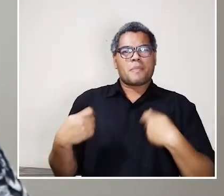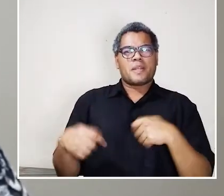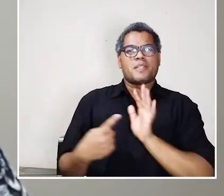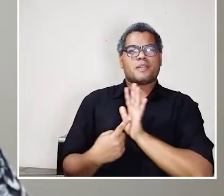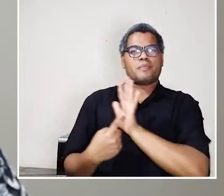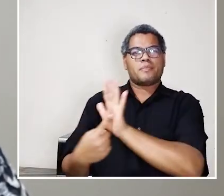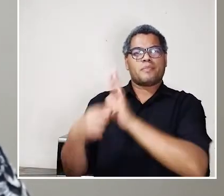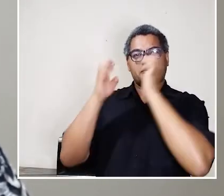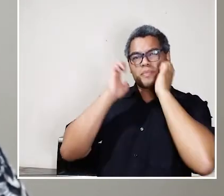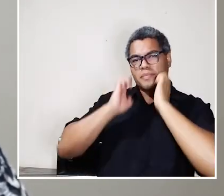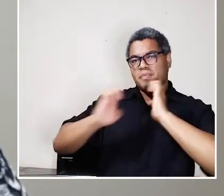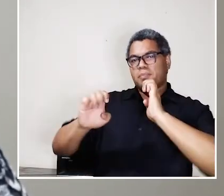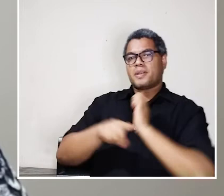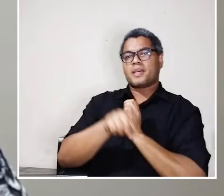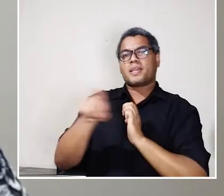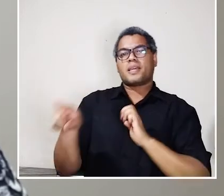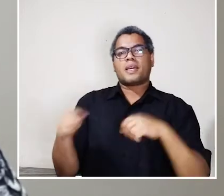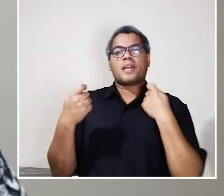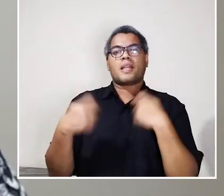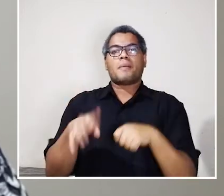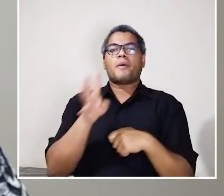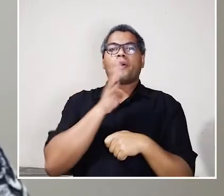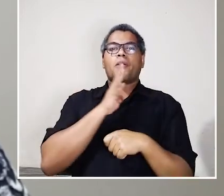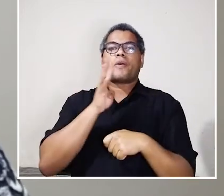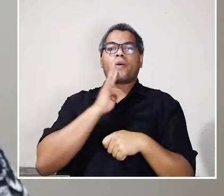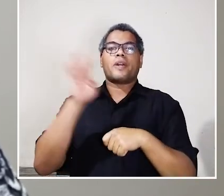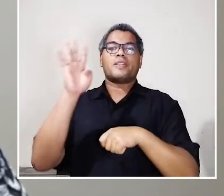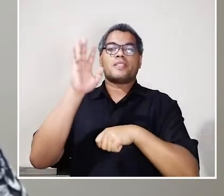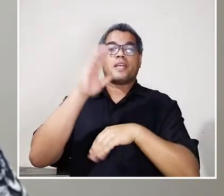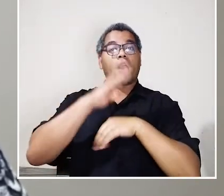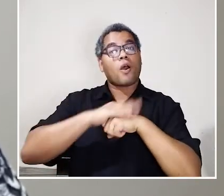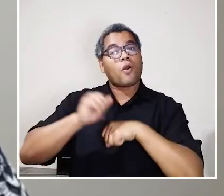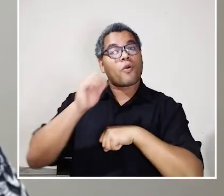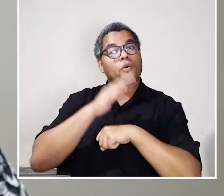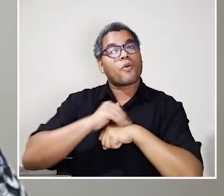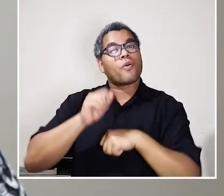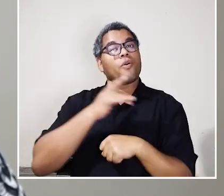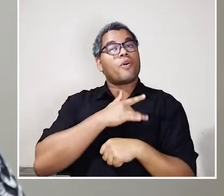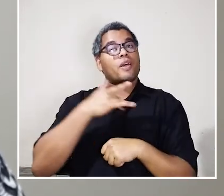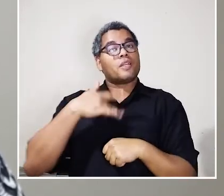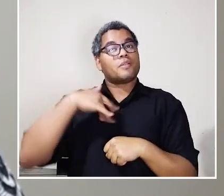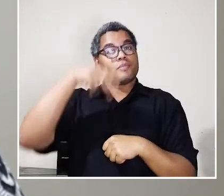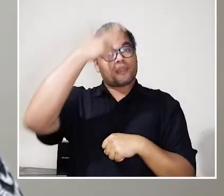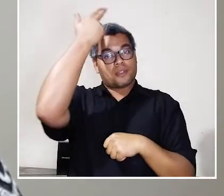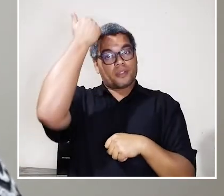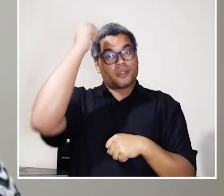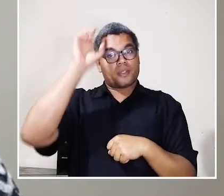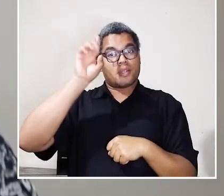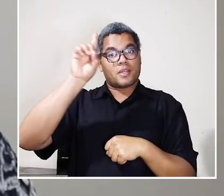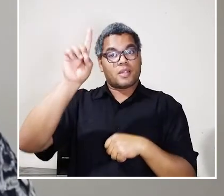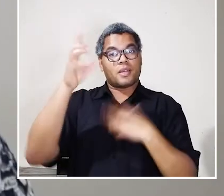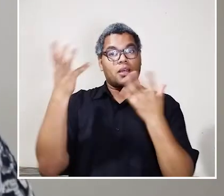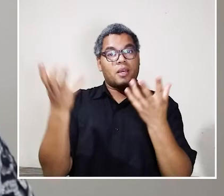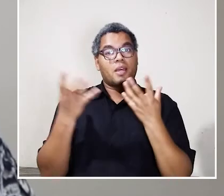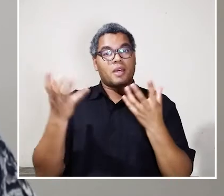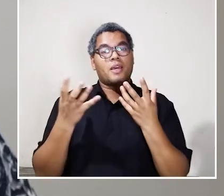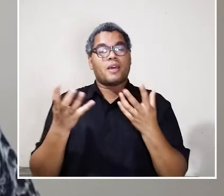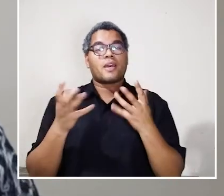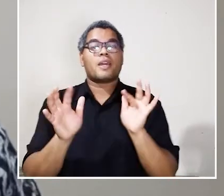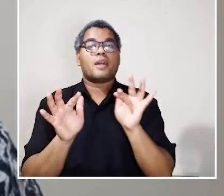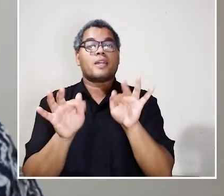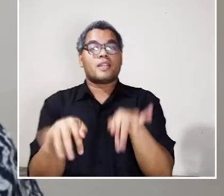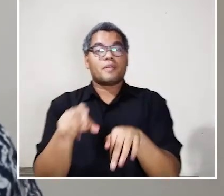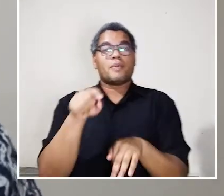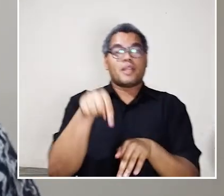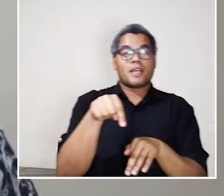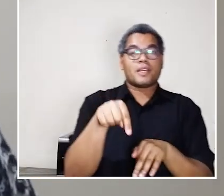o Evangelho, para que elas possam conhecer o Consolador, o Espírito Santo de Deus. Eu quero